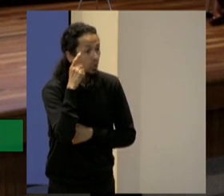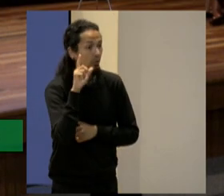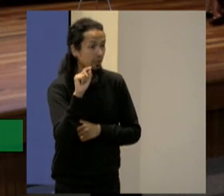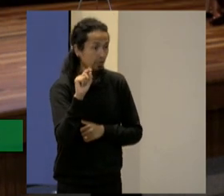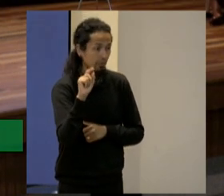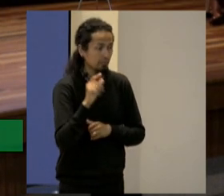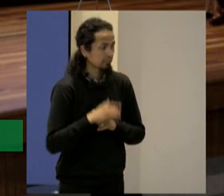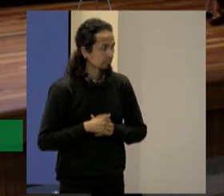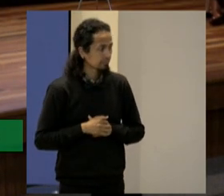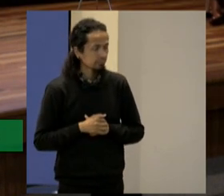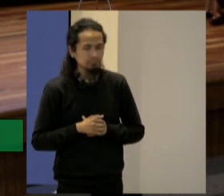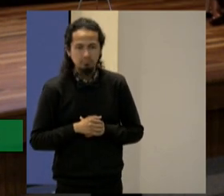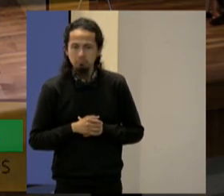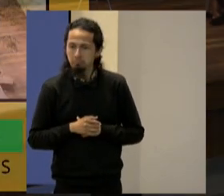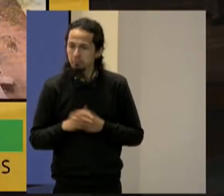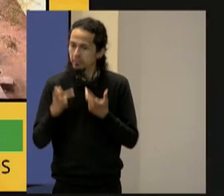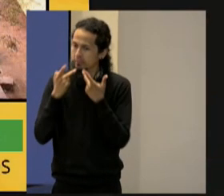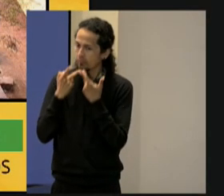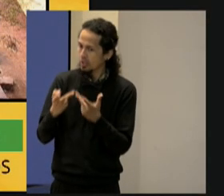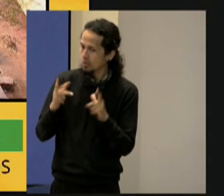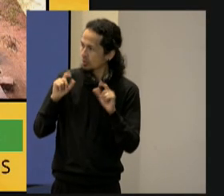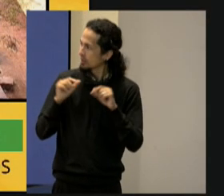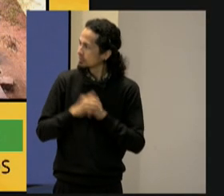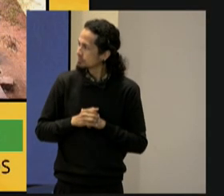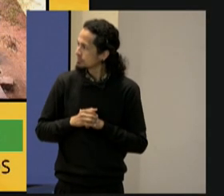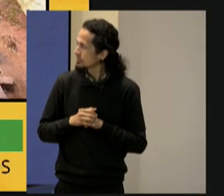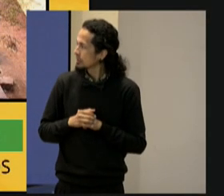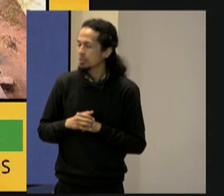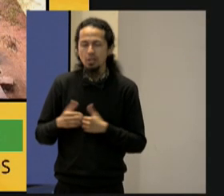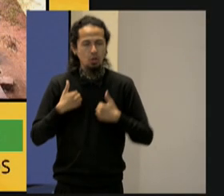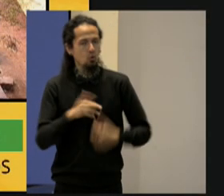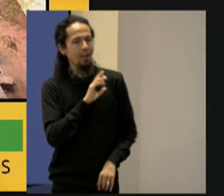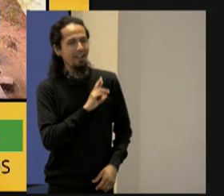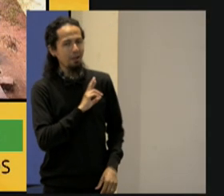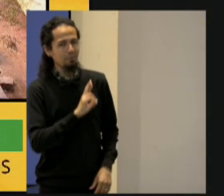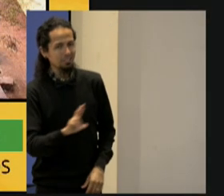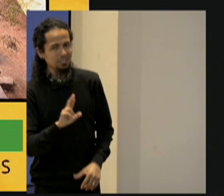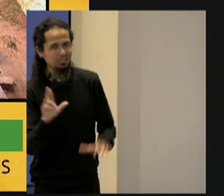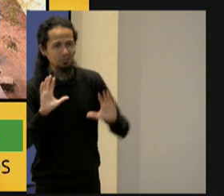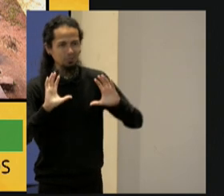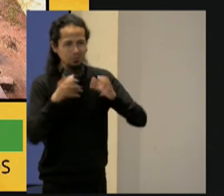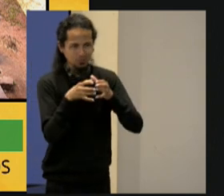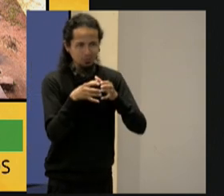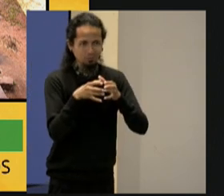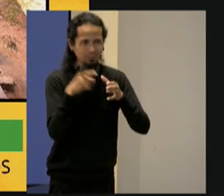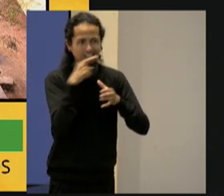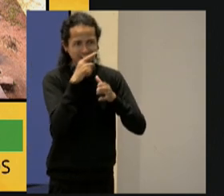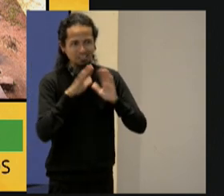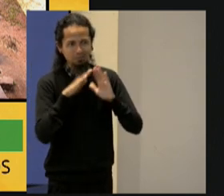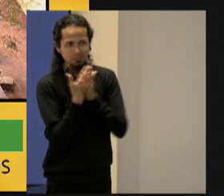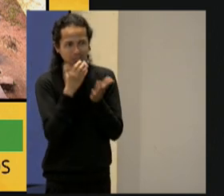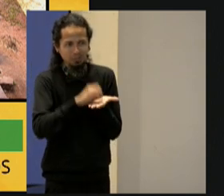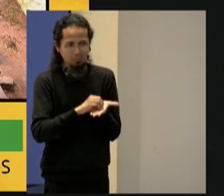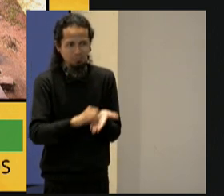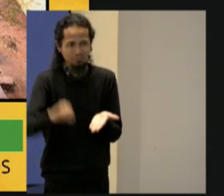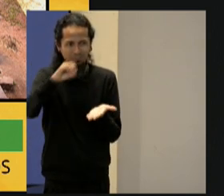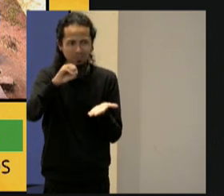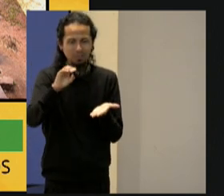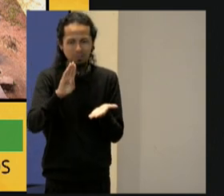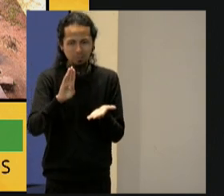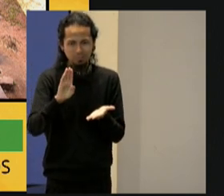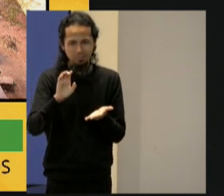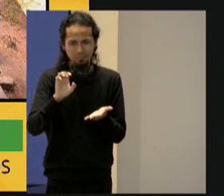e aqui falar também, assim, que como eu estou falando em nome do coletivo, né, da Escola Beatriz, da gente perceber que era